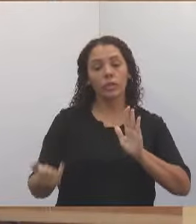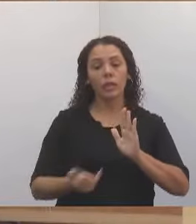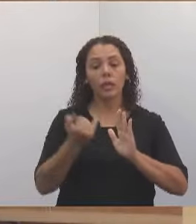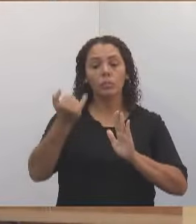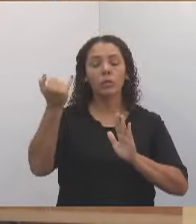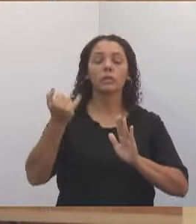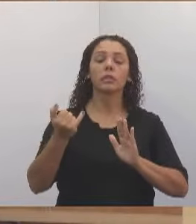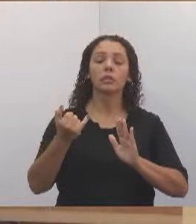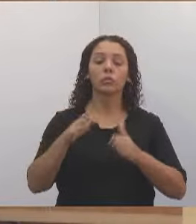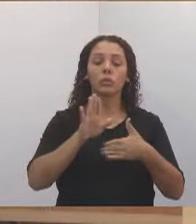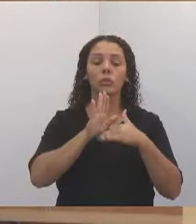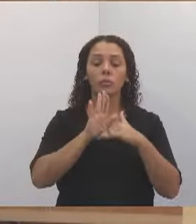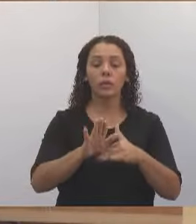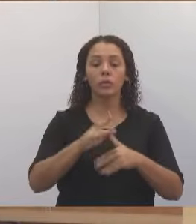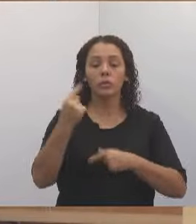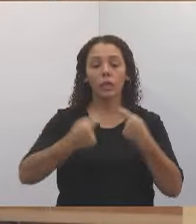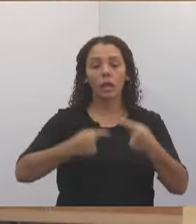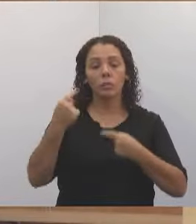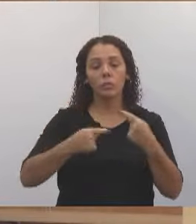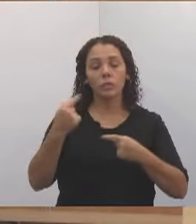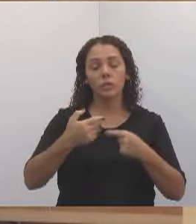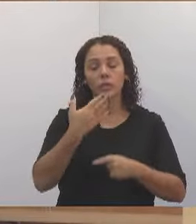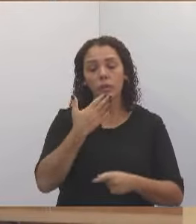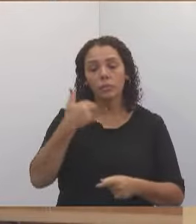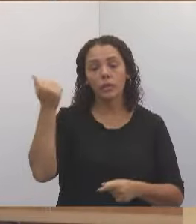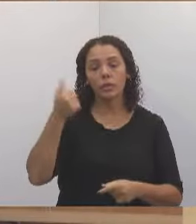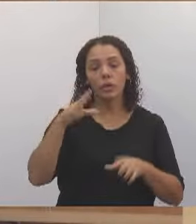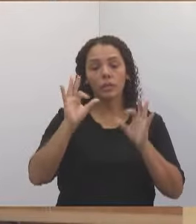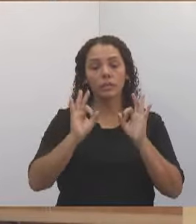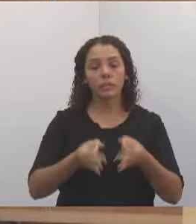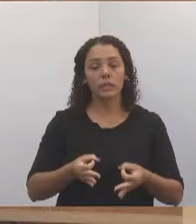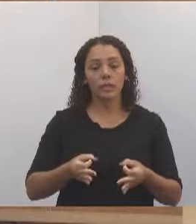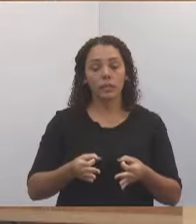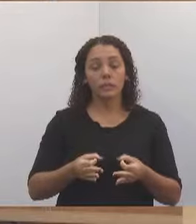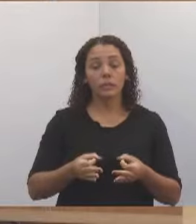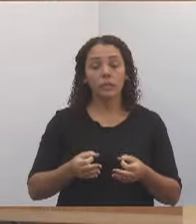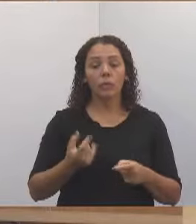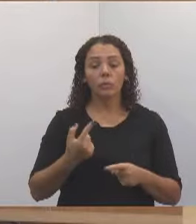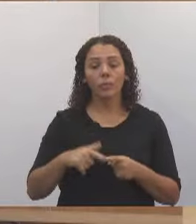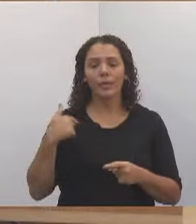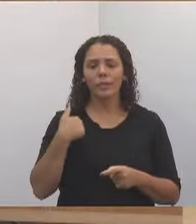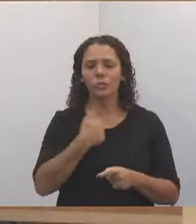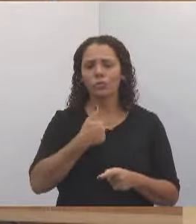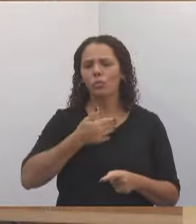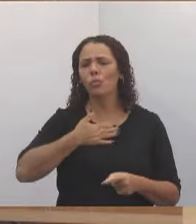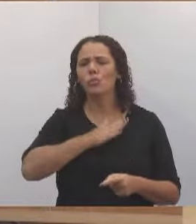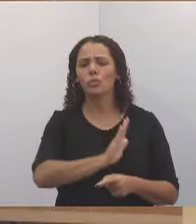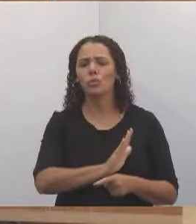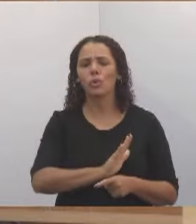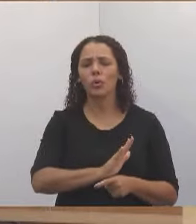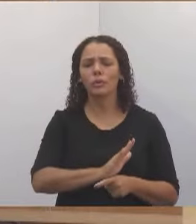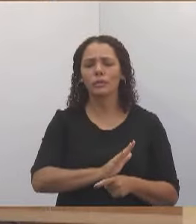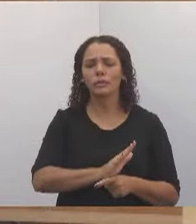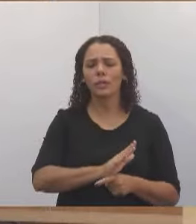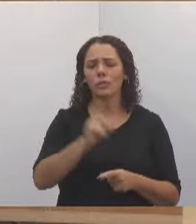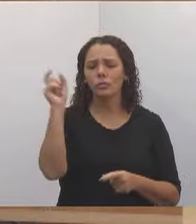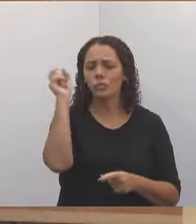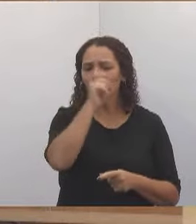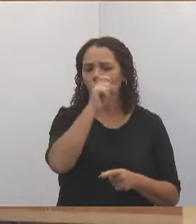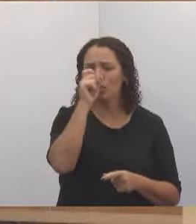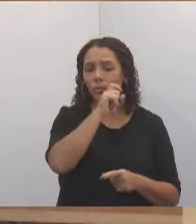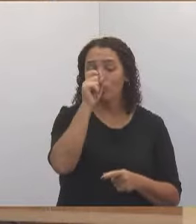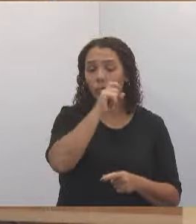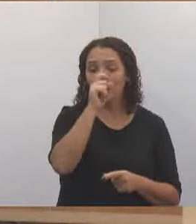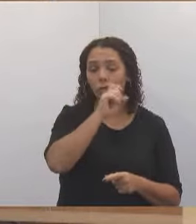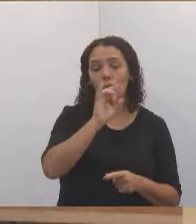para moralizar a política da nossa cidade, sem demagogias, porque a gente não gosta de fazer demagogia, falar uma coisa aqui